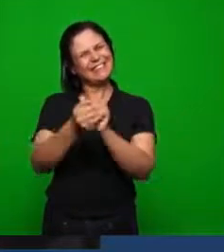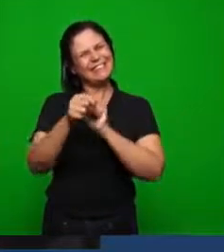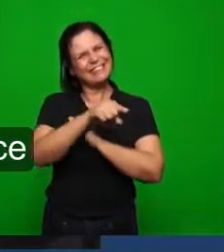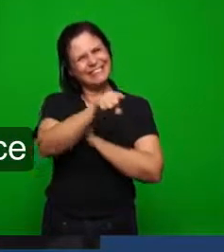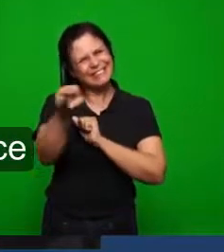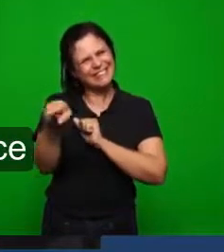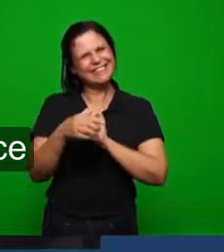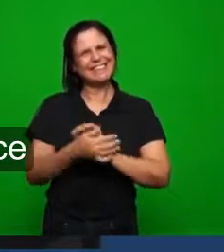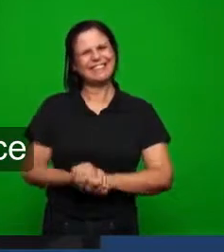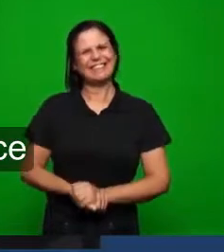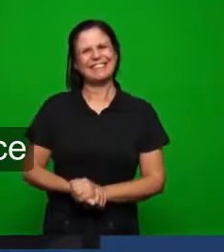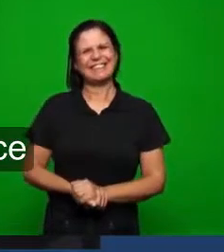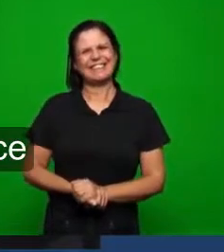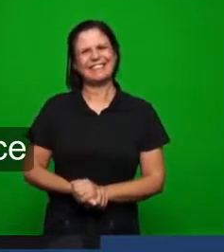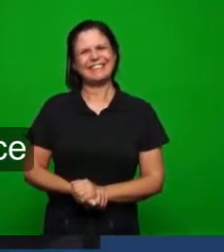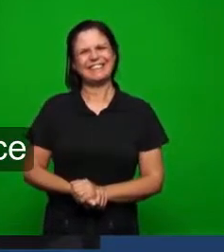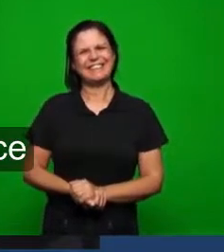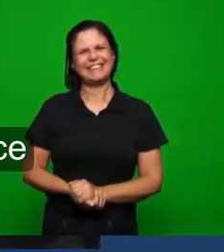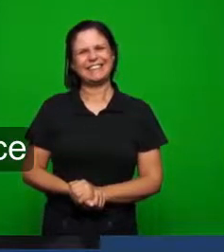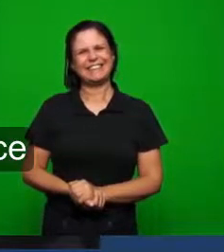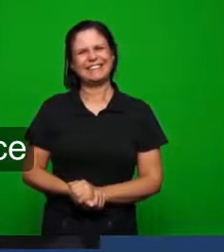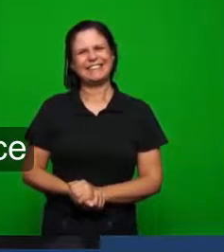os irmãos em San